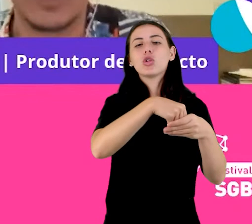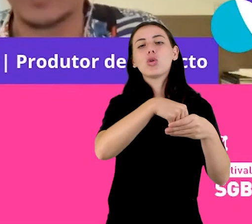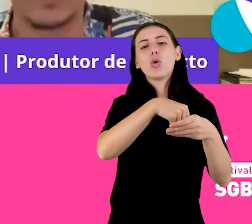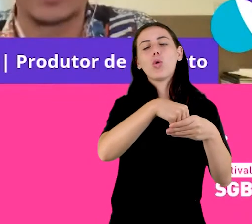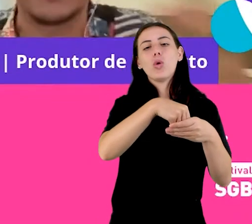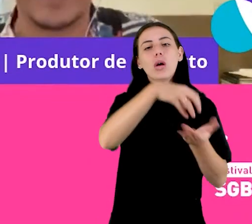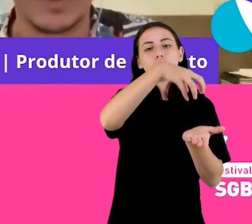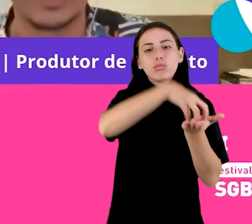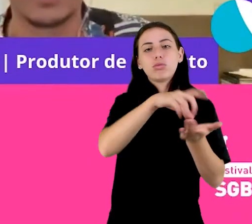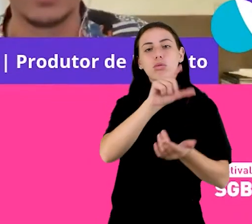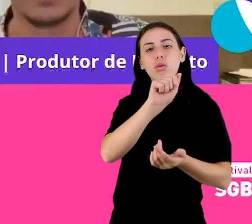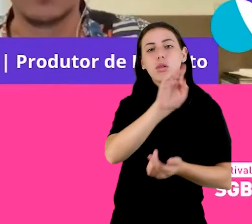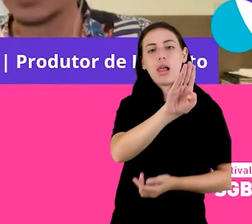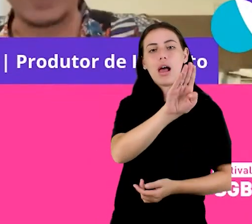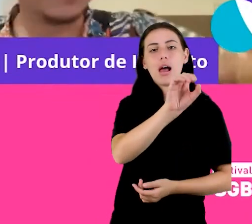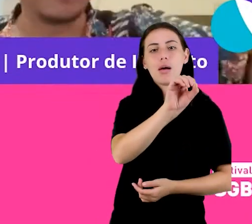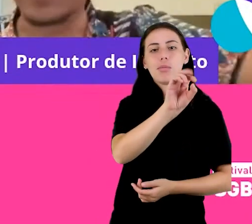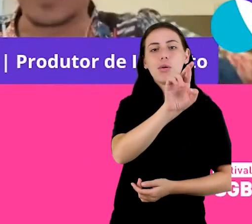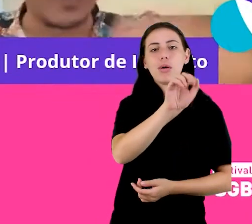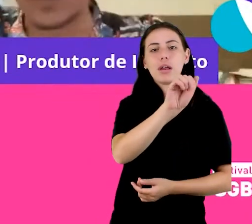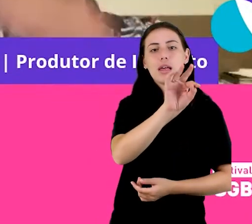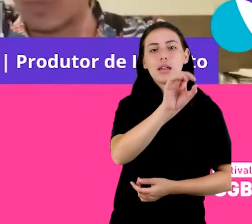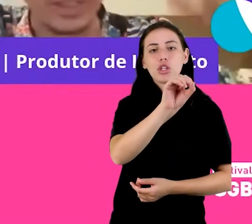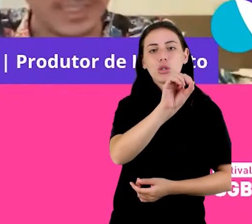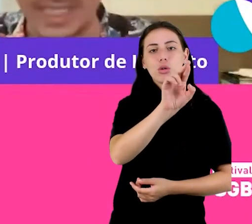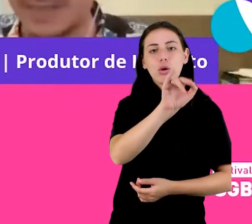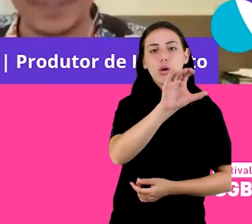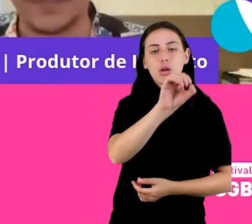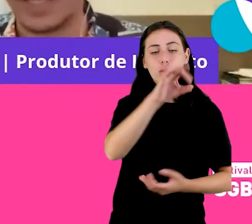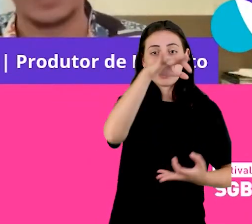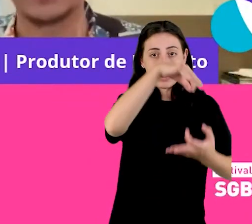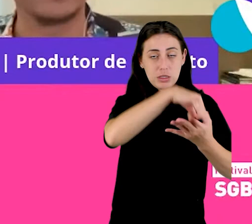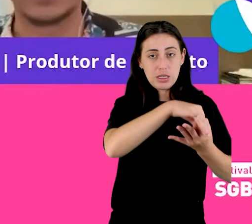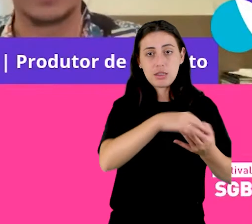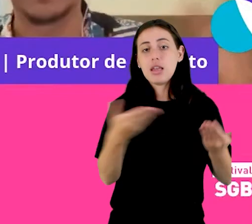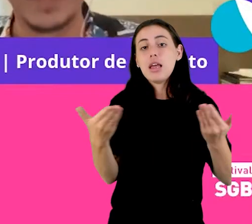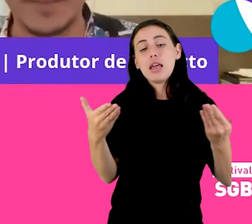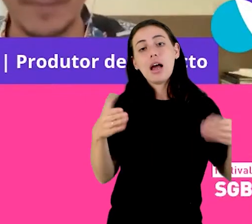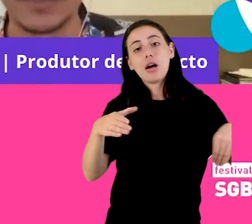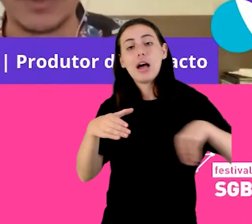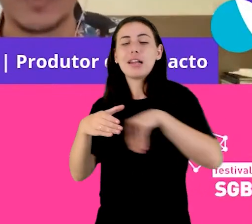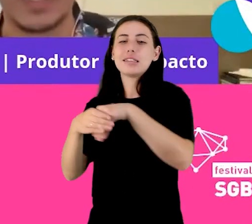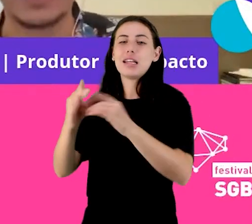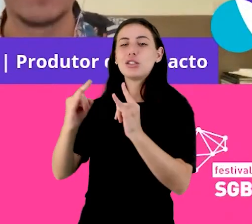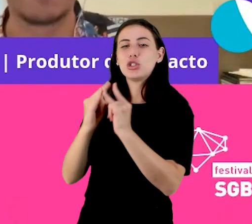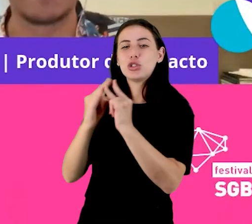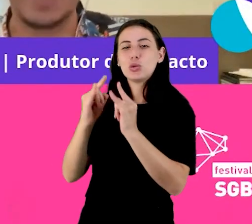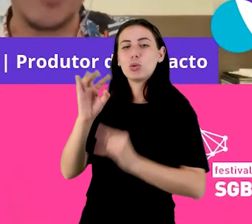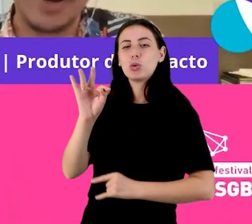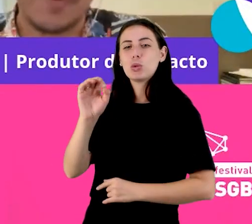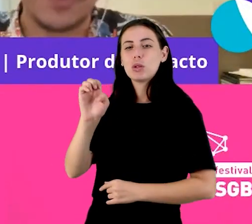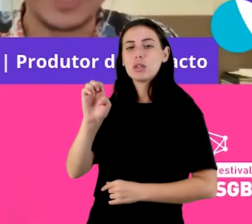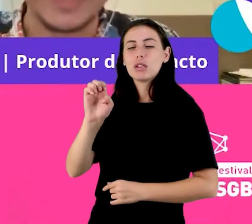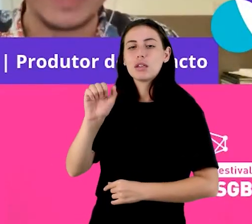coisas novos desafios maiores, e por isso que eu passei por muitas equipes diferentes, exerci papéis muito diferentes,